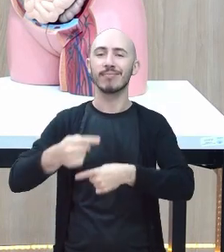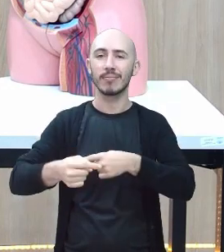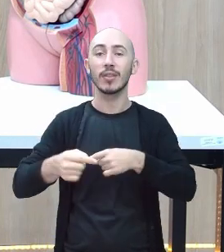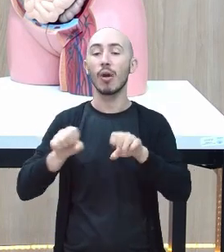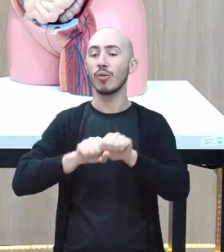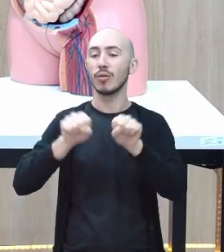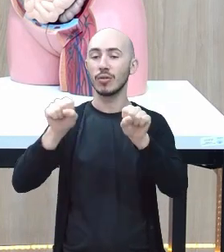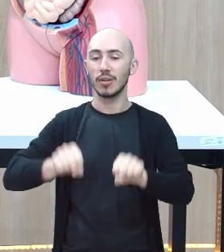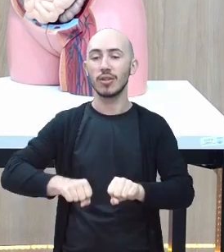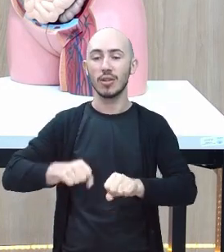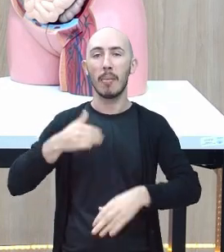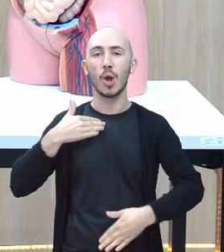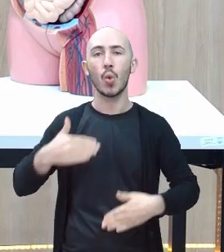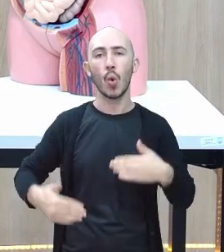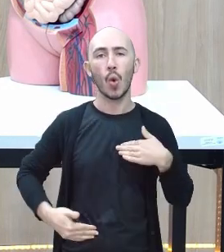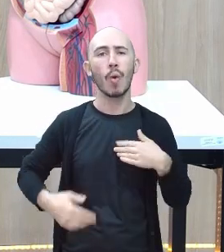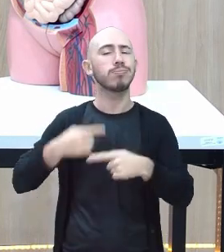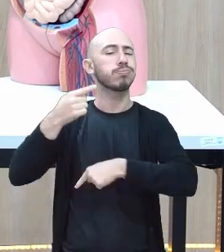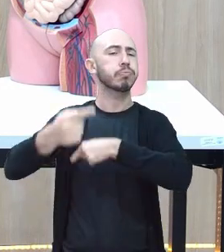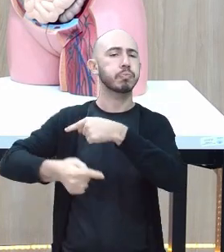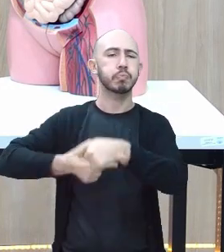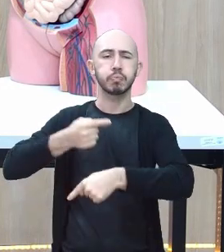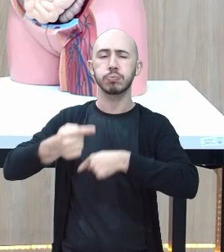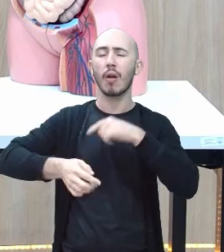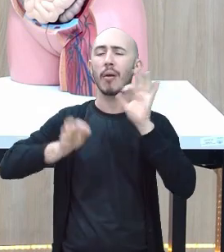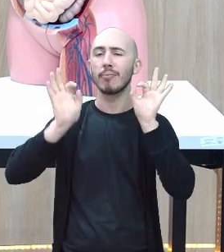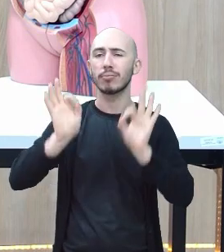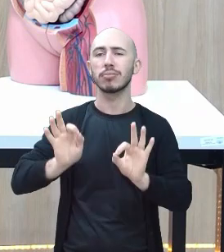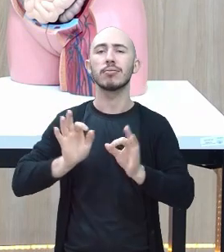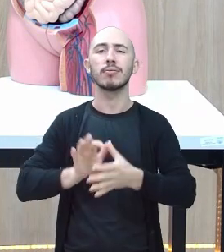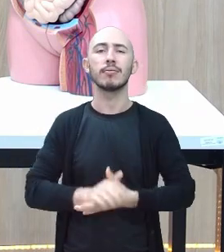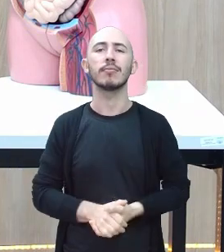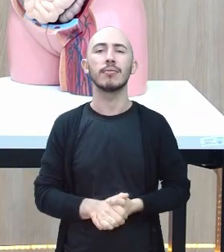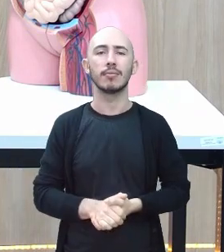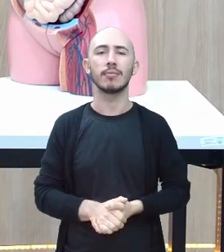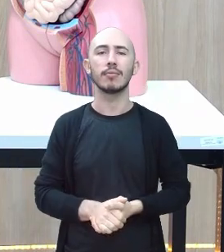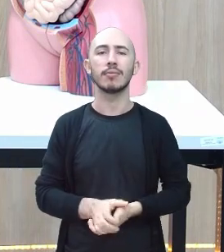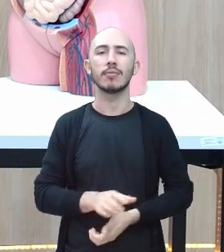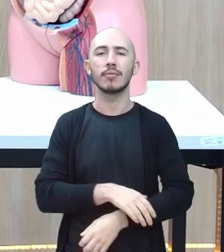ele funcione perfeitamente bem.